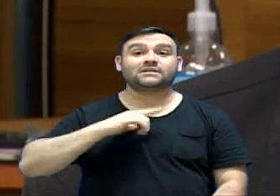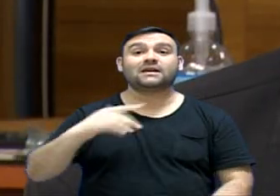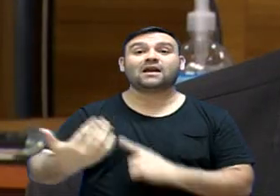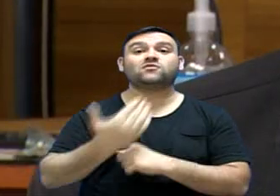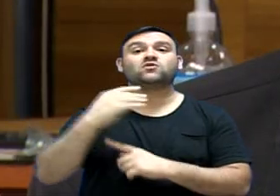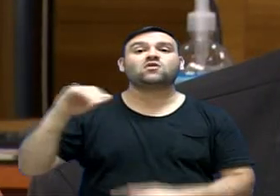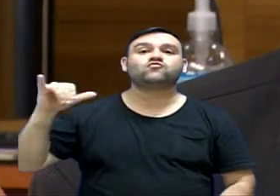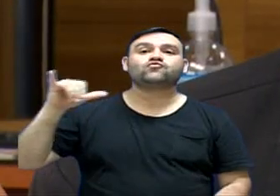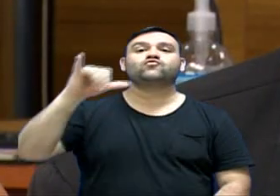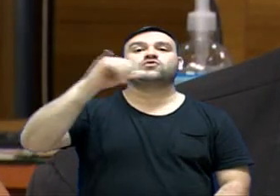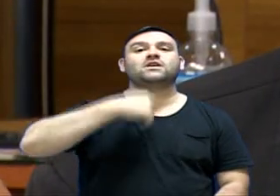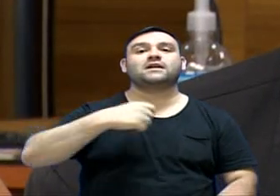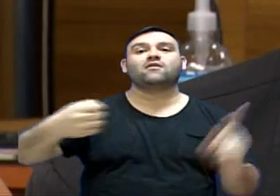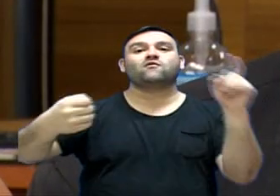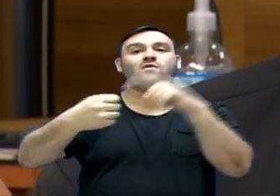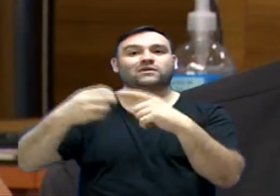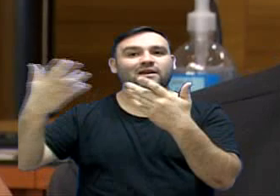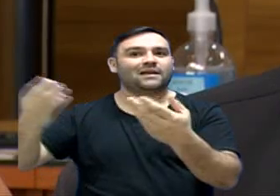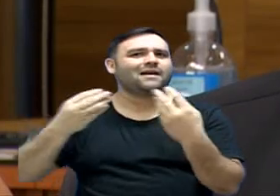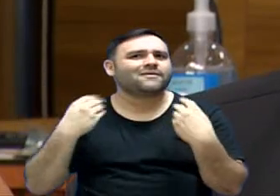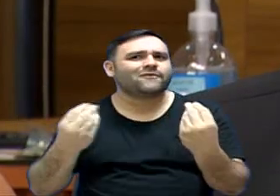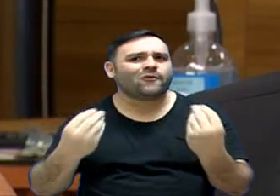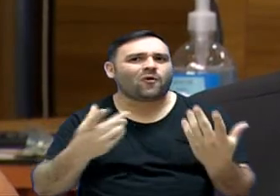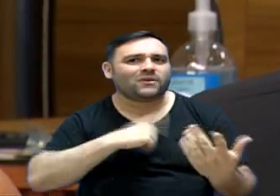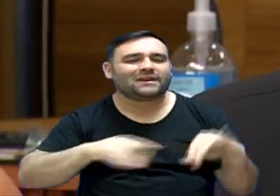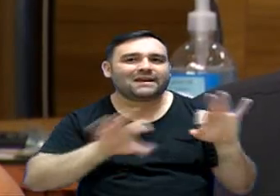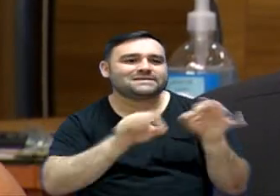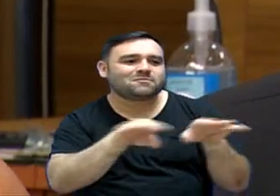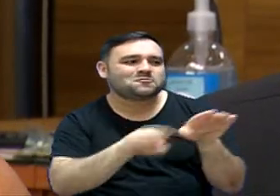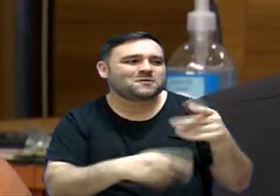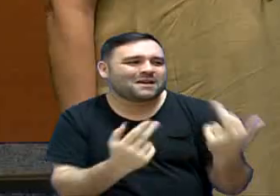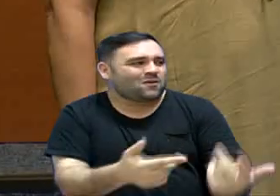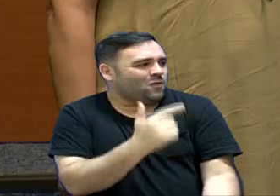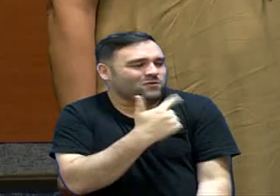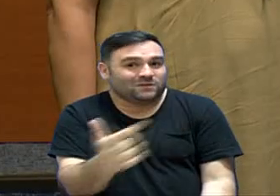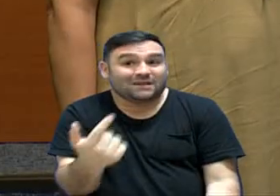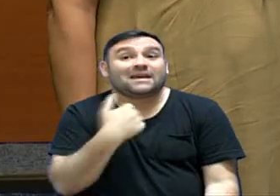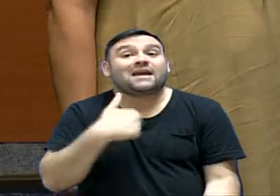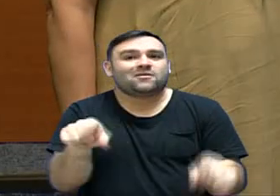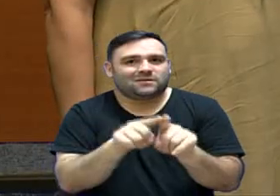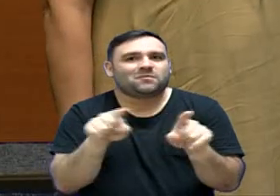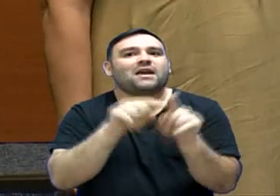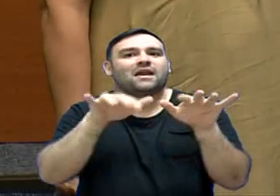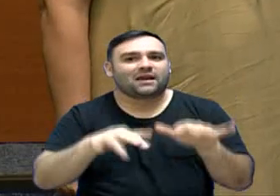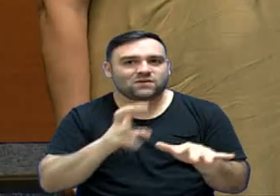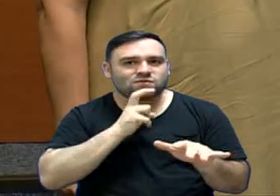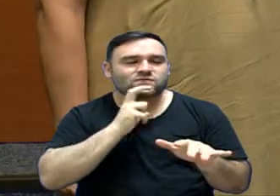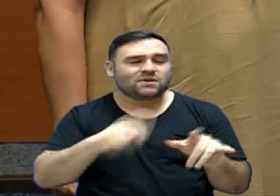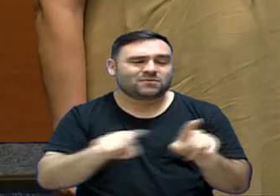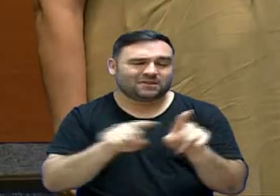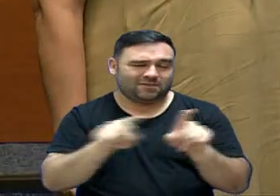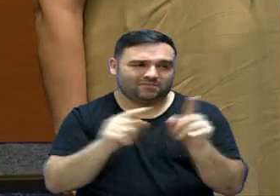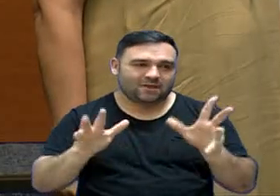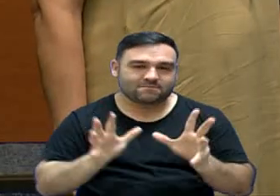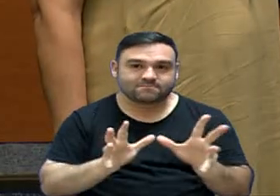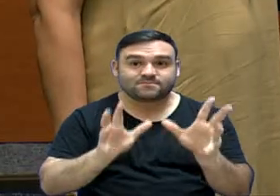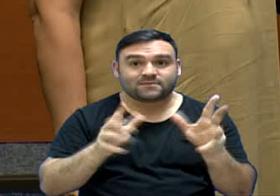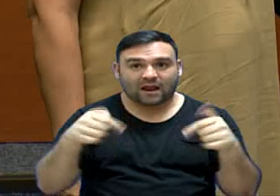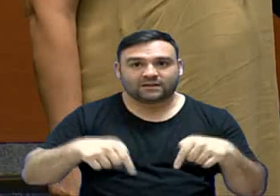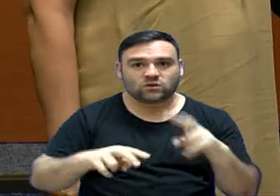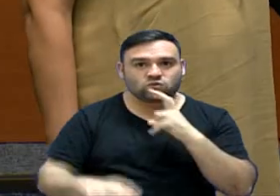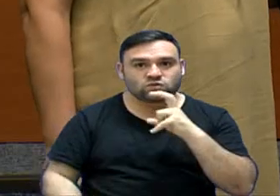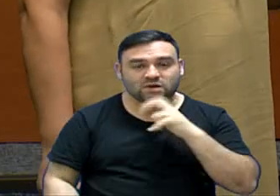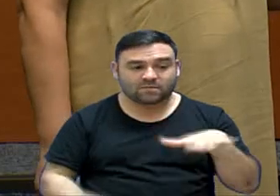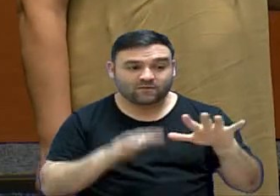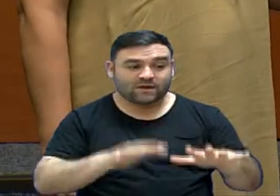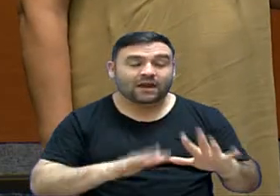carona para o aeroporto para eu voltar. Onde que a gente encontra a simplicidade dessa? Então, eu caí também de paraquedas, direcionado, nesse caso, Godô, aqui em